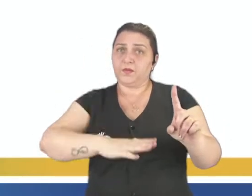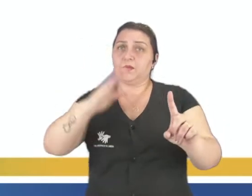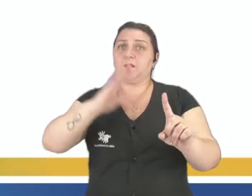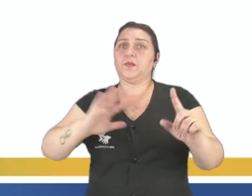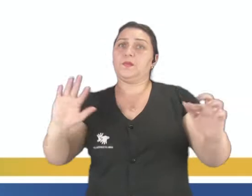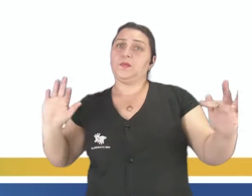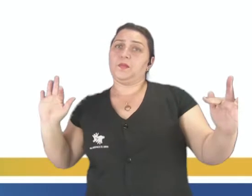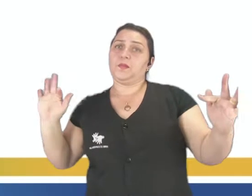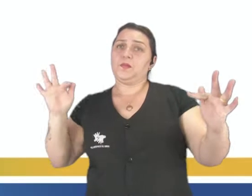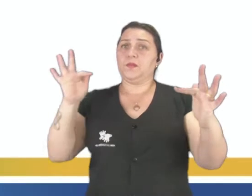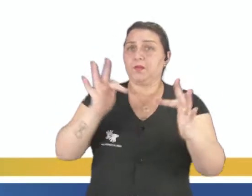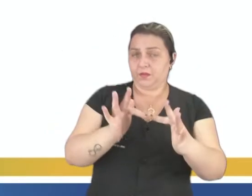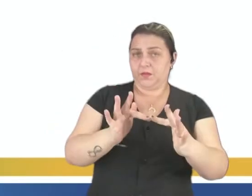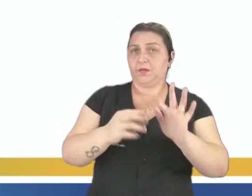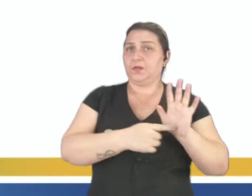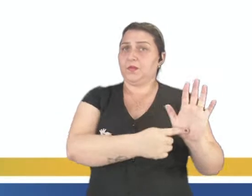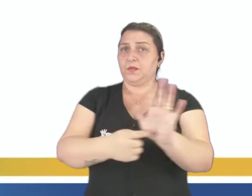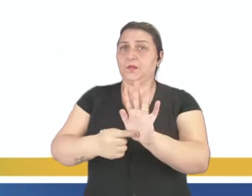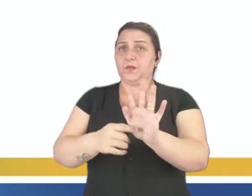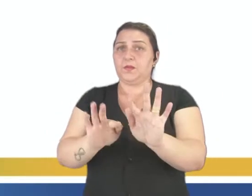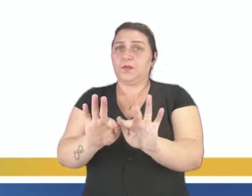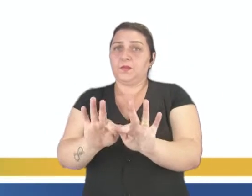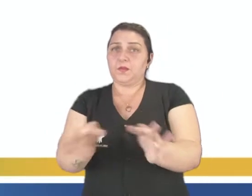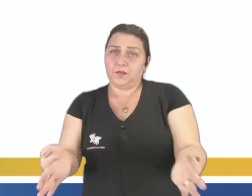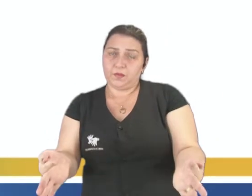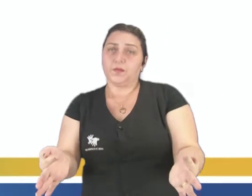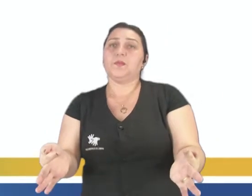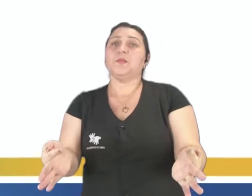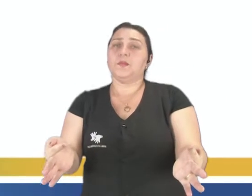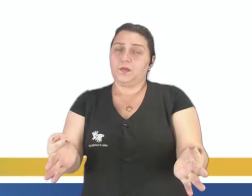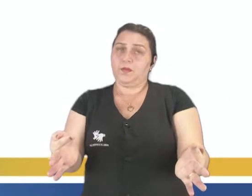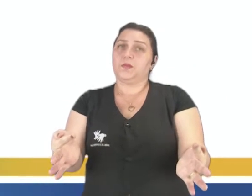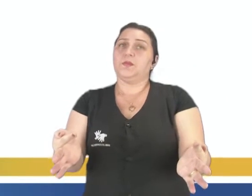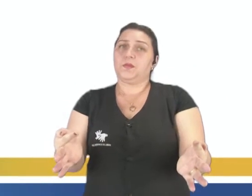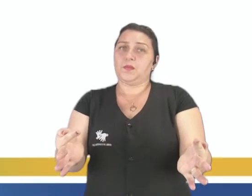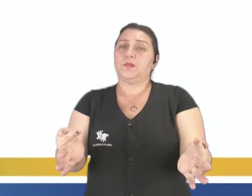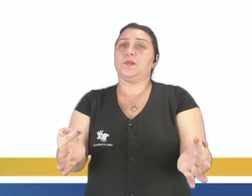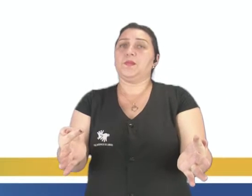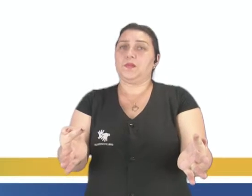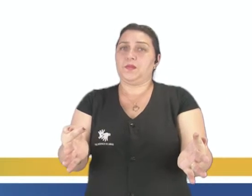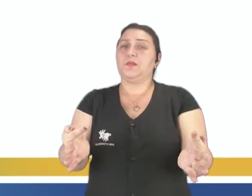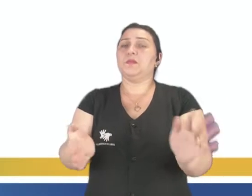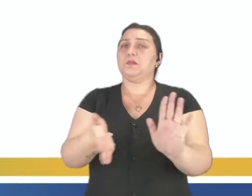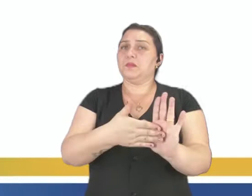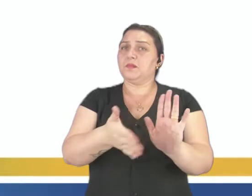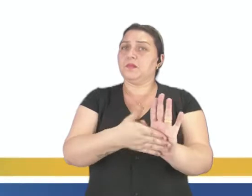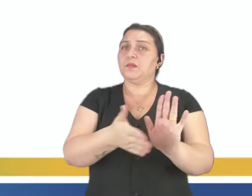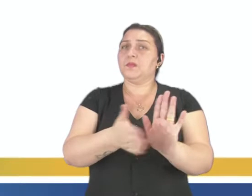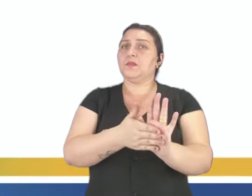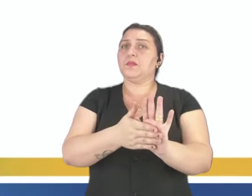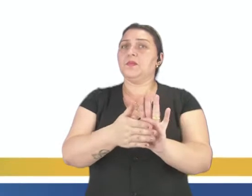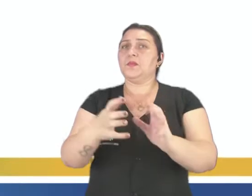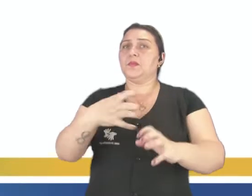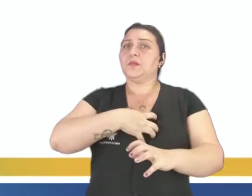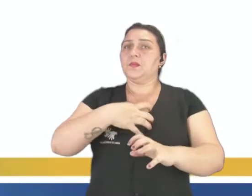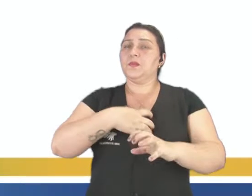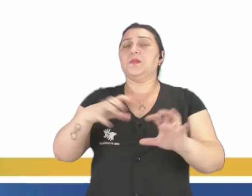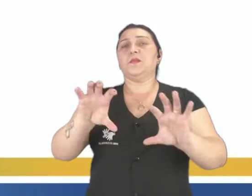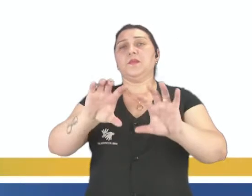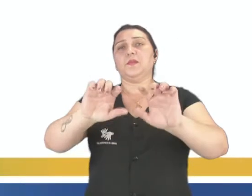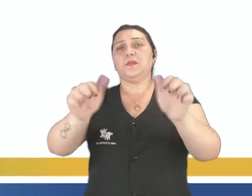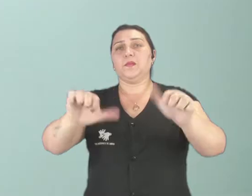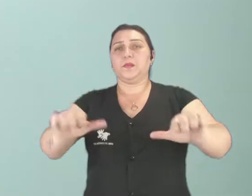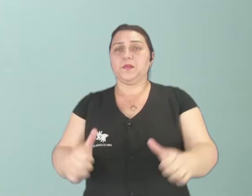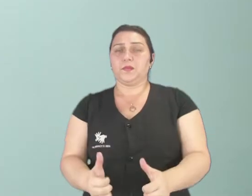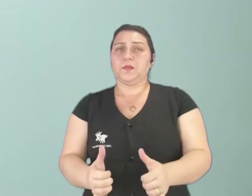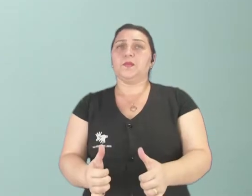estilo chão buscou demonstrar a simplicidade, a funcionalidade e a proporcionalidade das formas. Então a